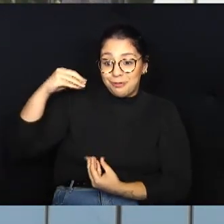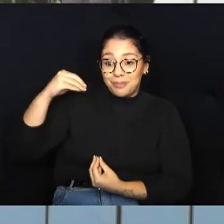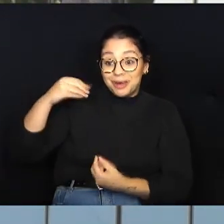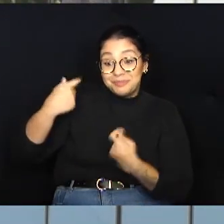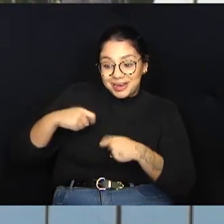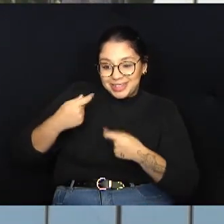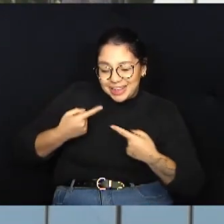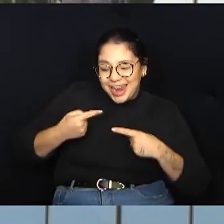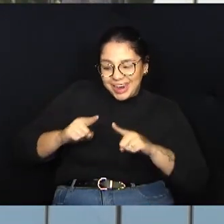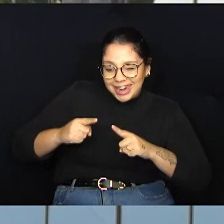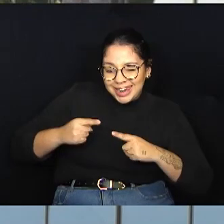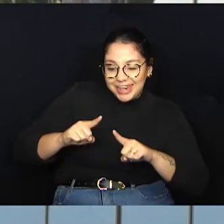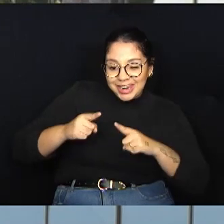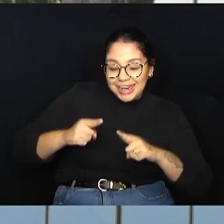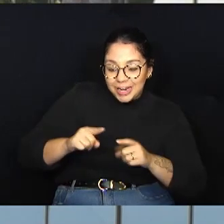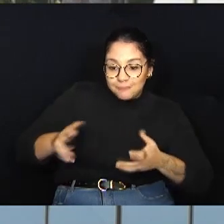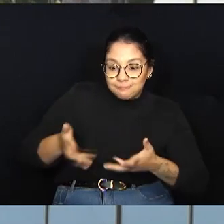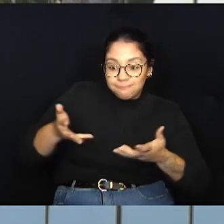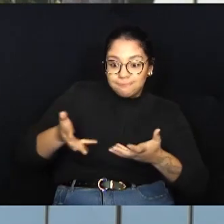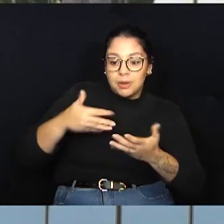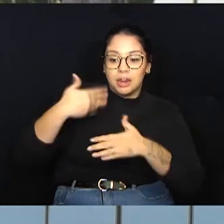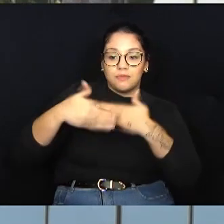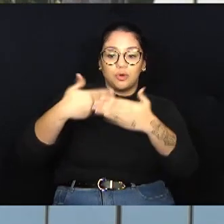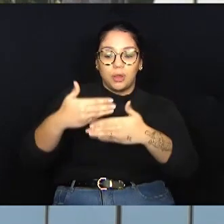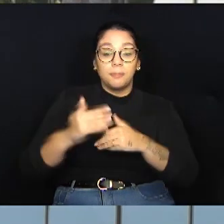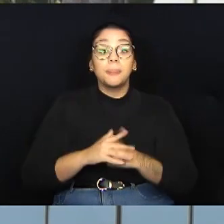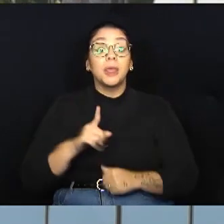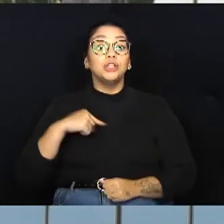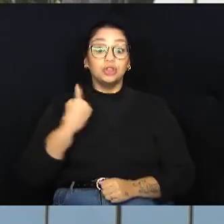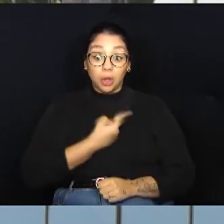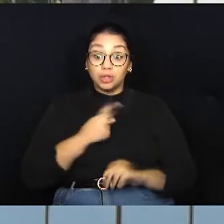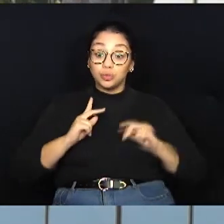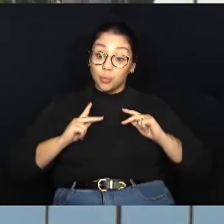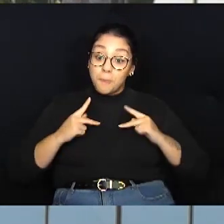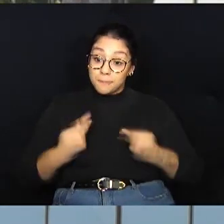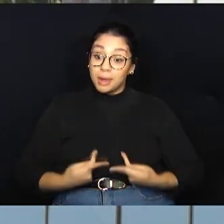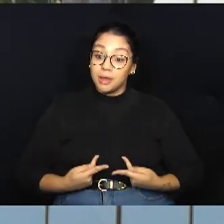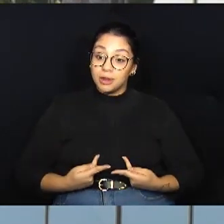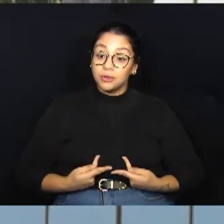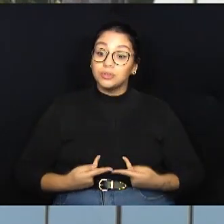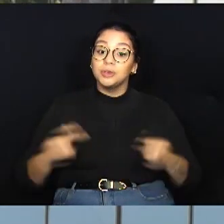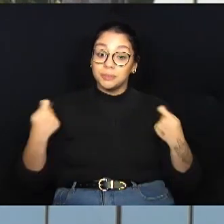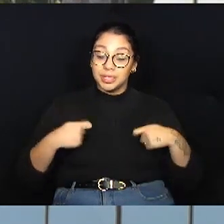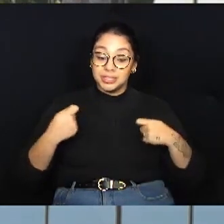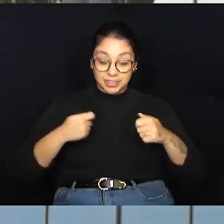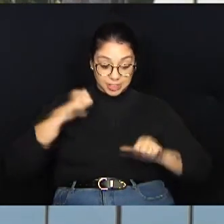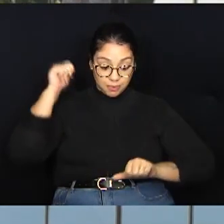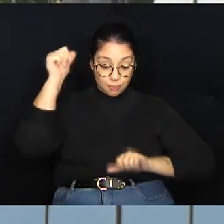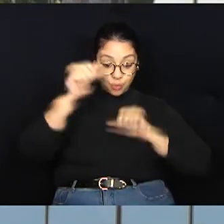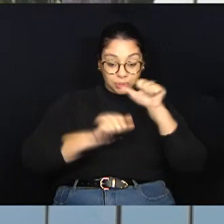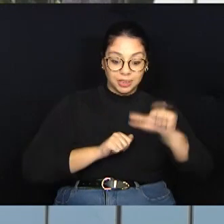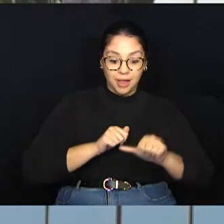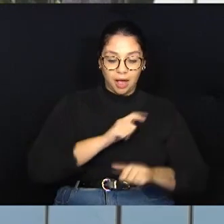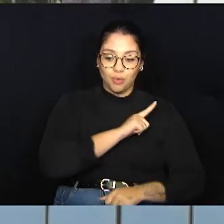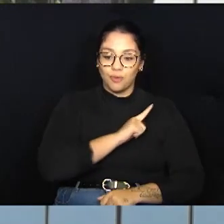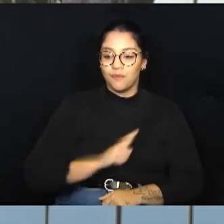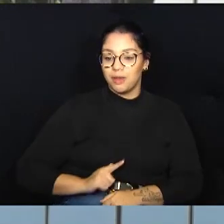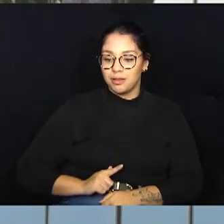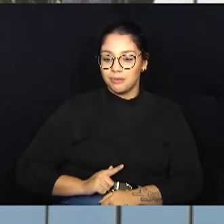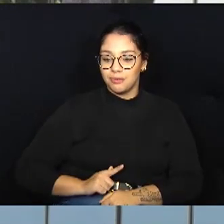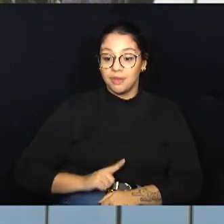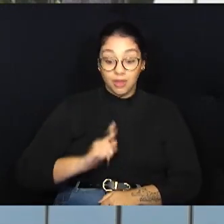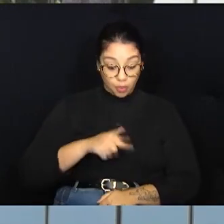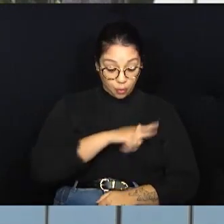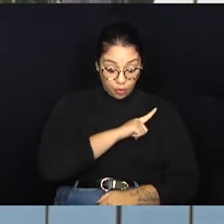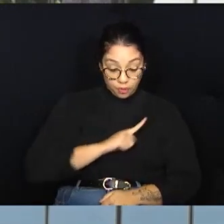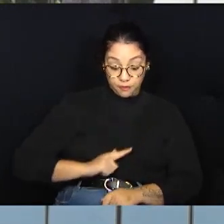andar. Eu acho que nós, humanos, podemos mudar a cara do Estado, dar uma oportunidade dele ser mais